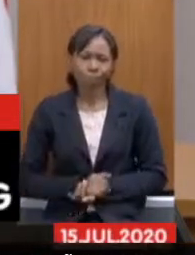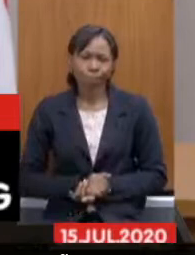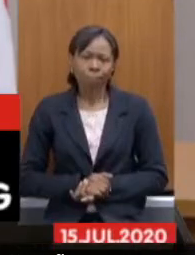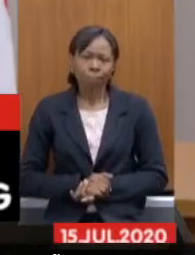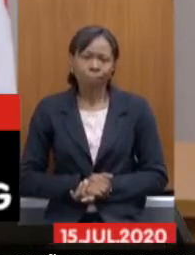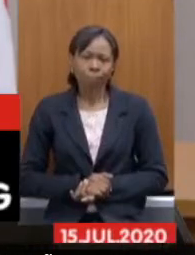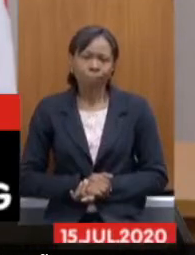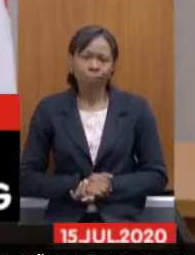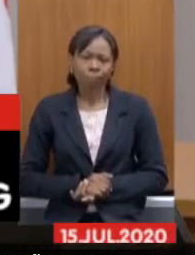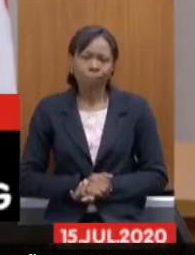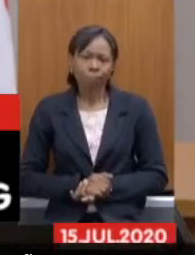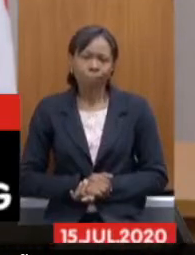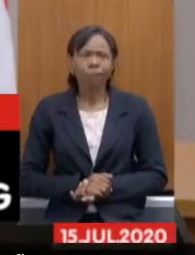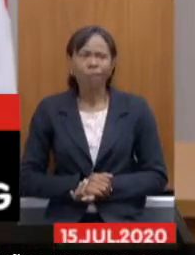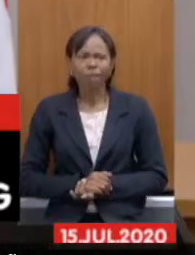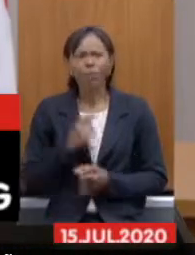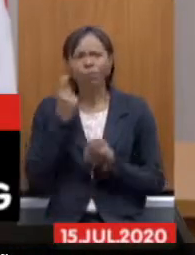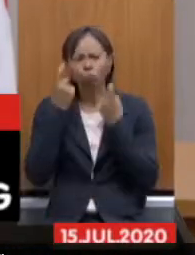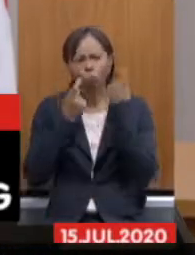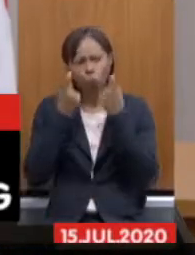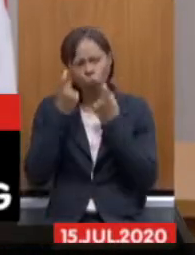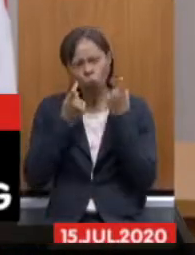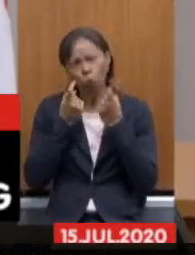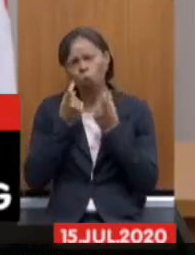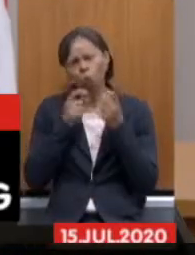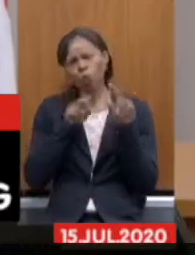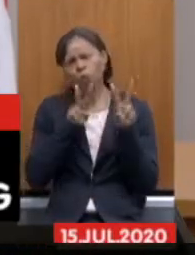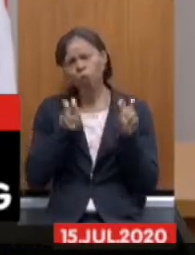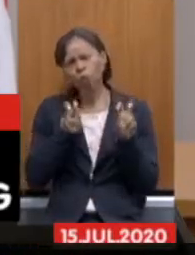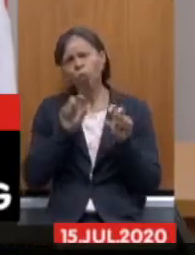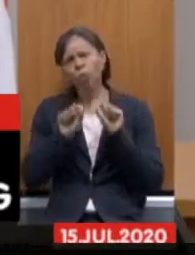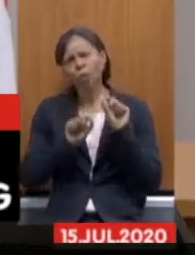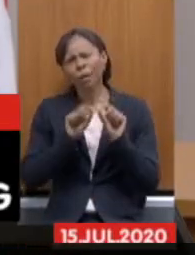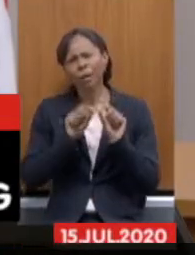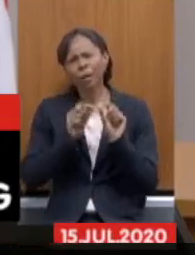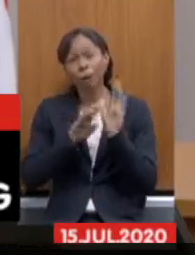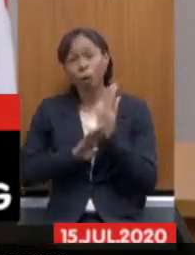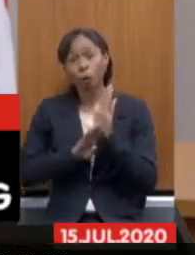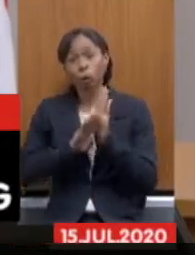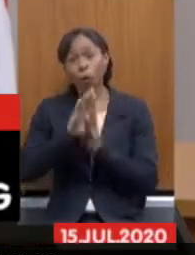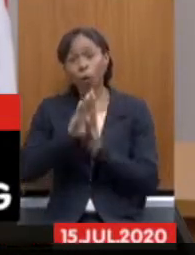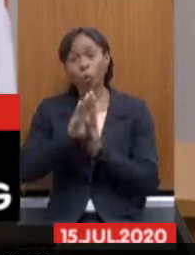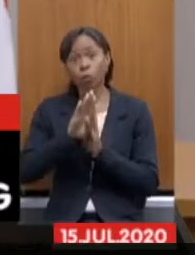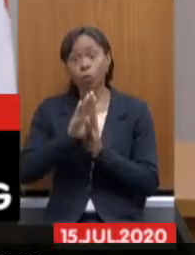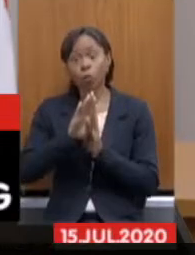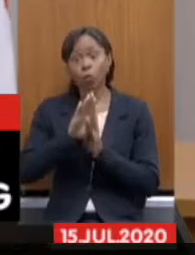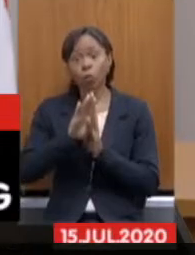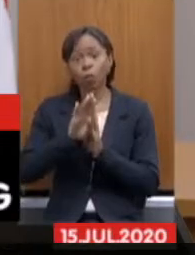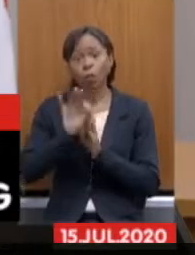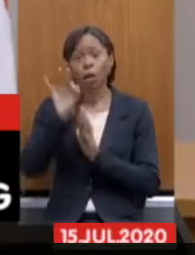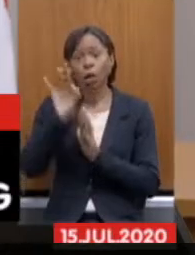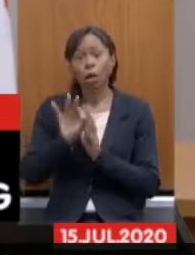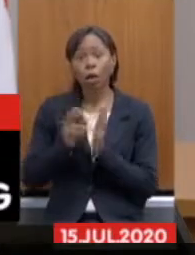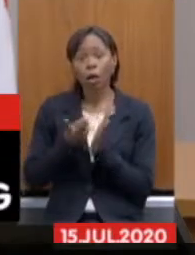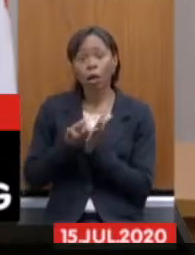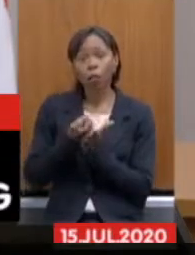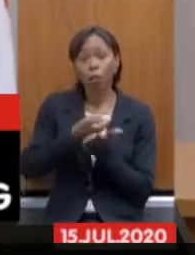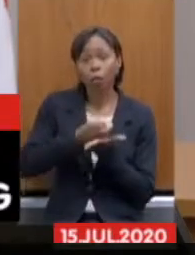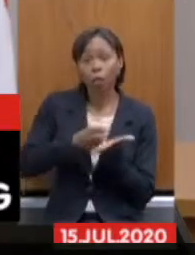é uma das questões que nos preocupa é o aumento de alíquota por quê